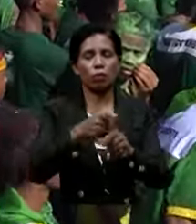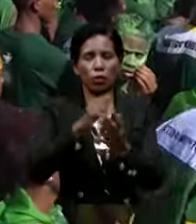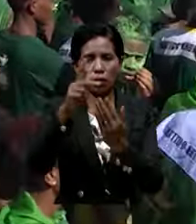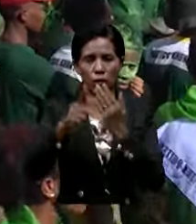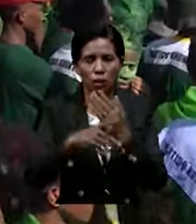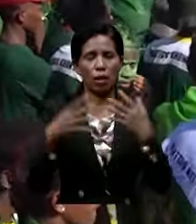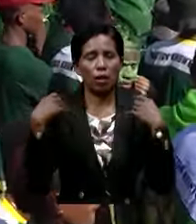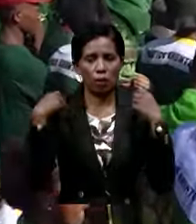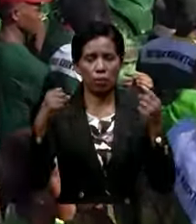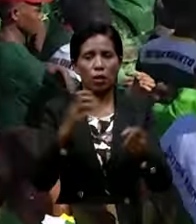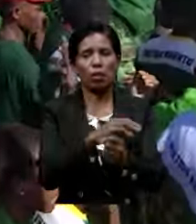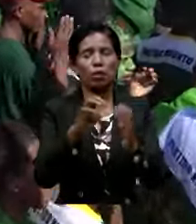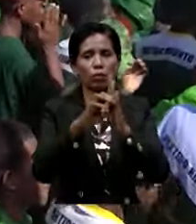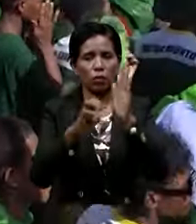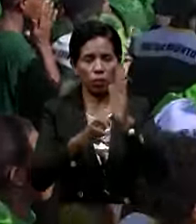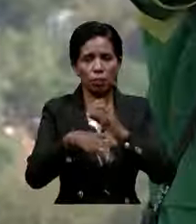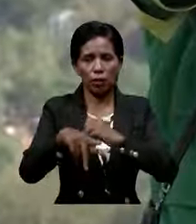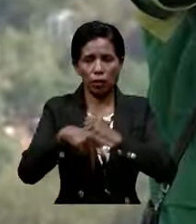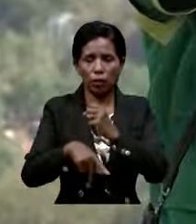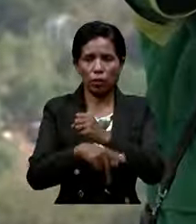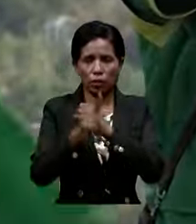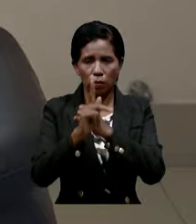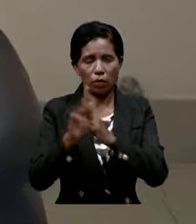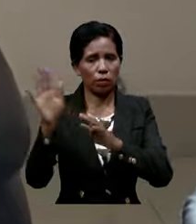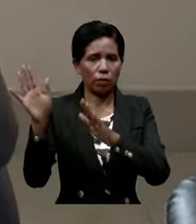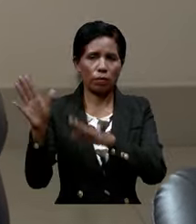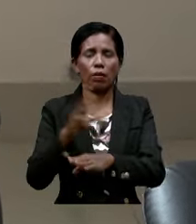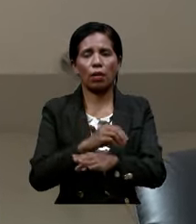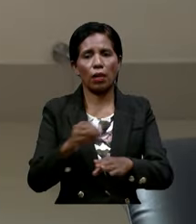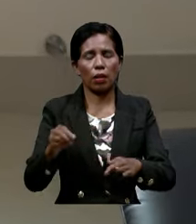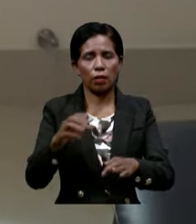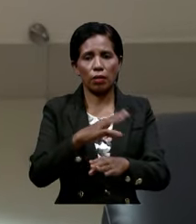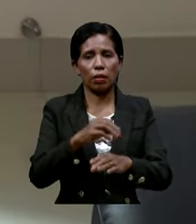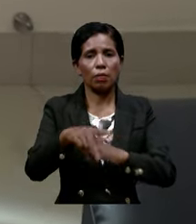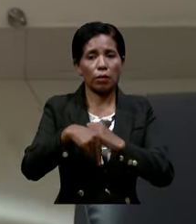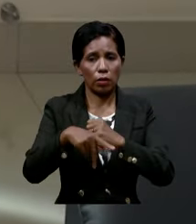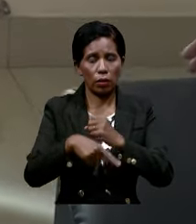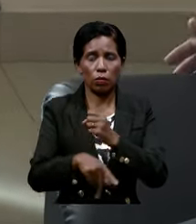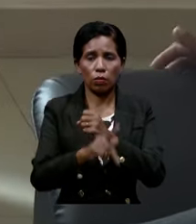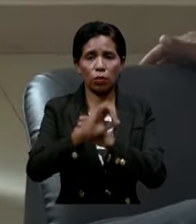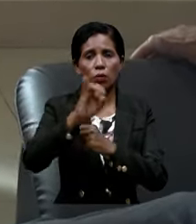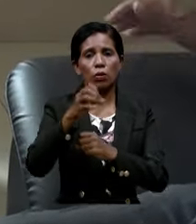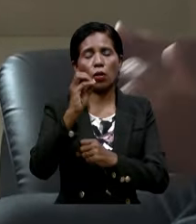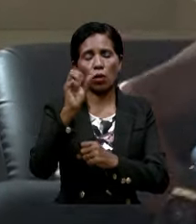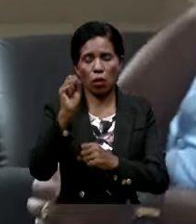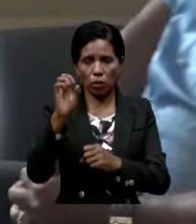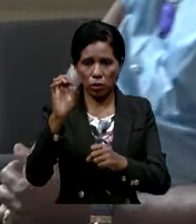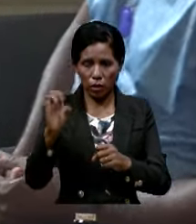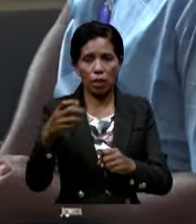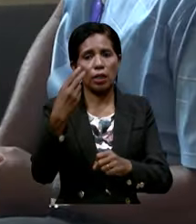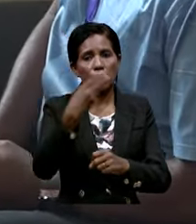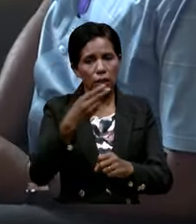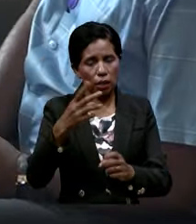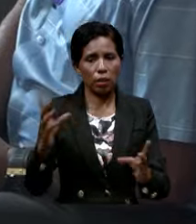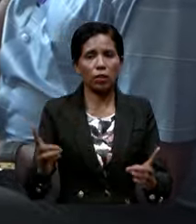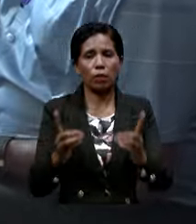não há força de lutar na estrutura Partido Contunien e a base. Também, Conselheiro Máximo Partido Conto, José dos Santos Nemório Bucar, Quintané, a